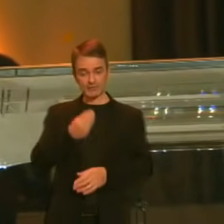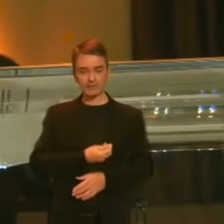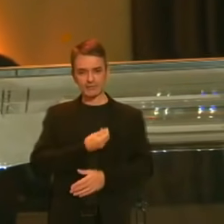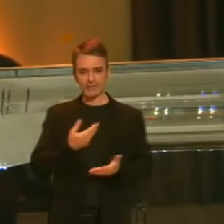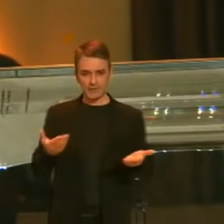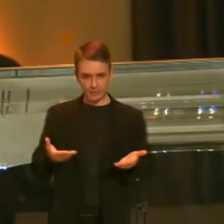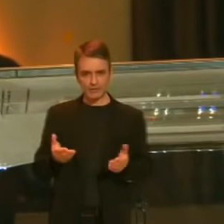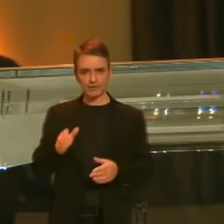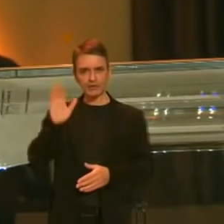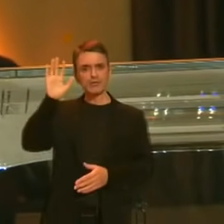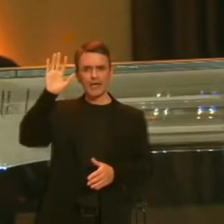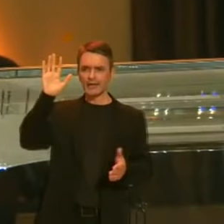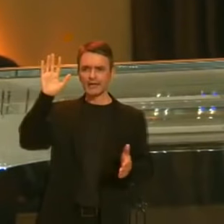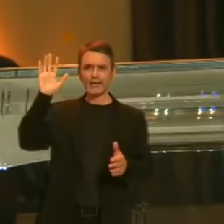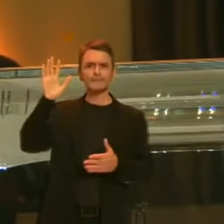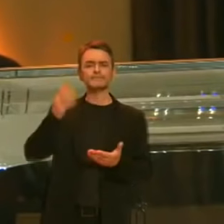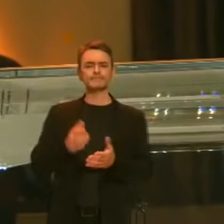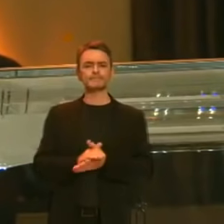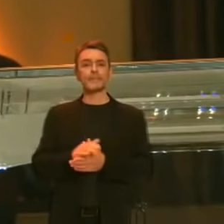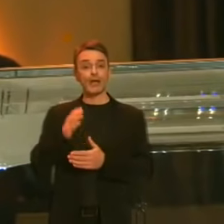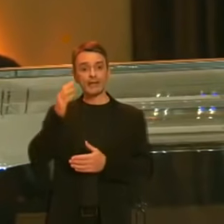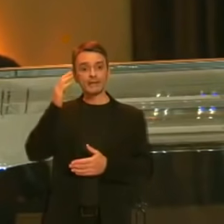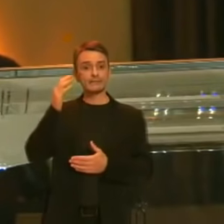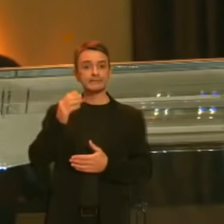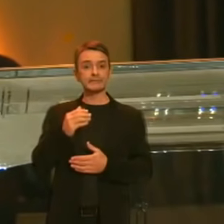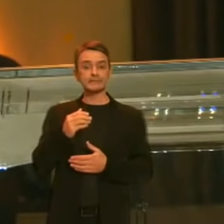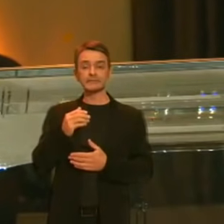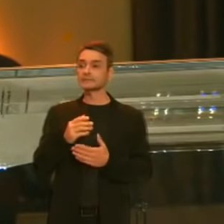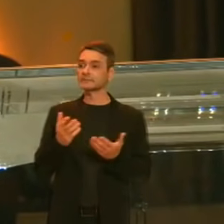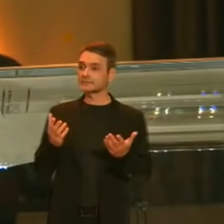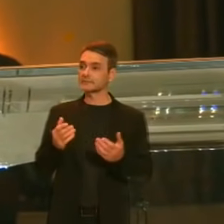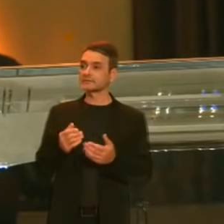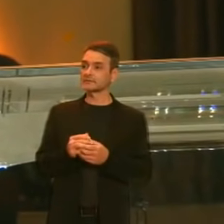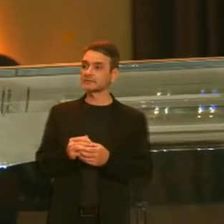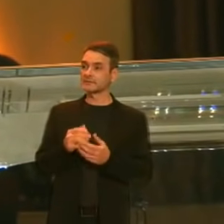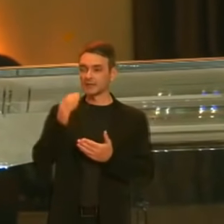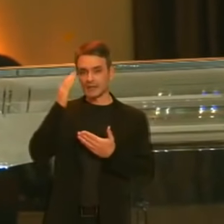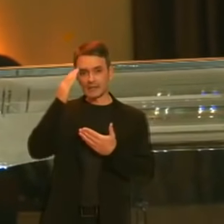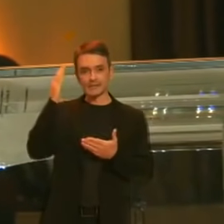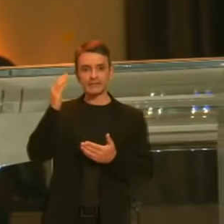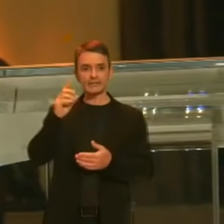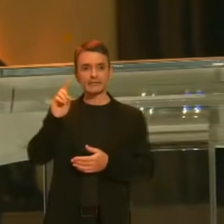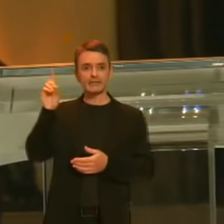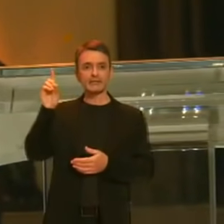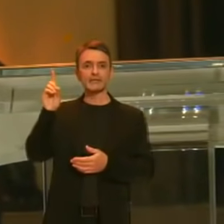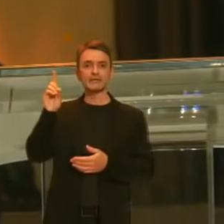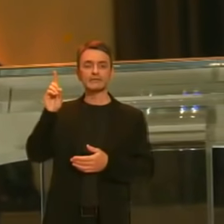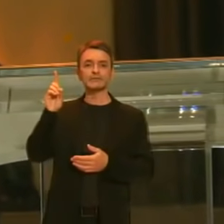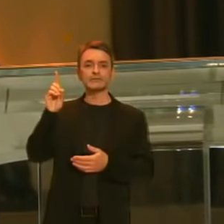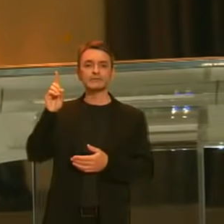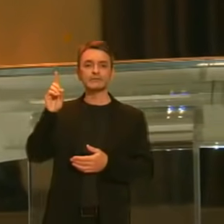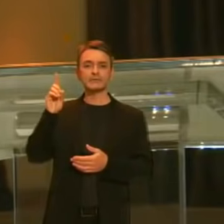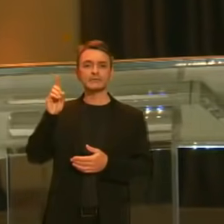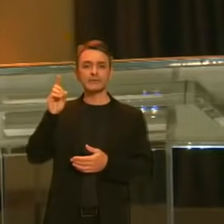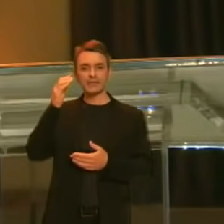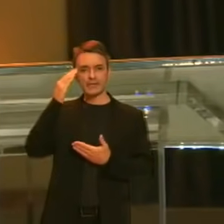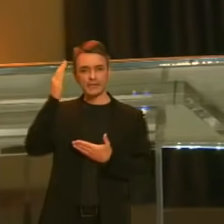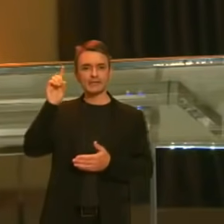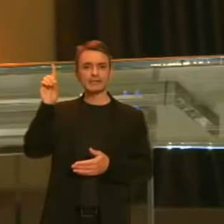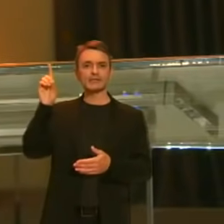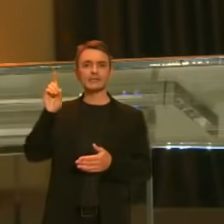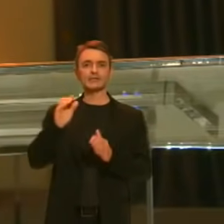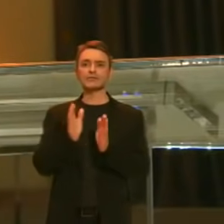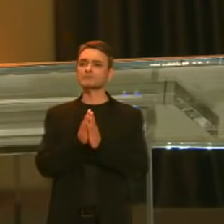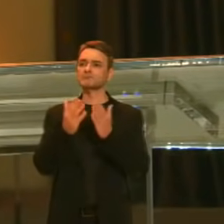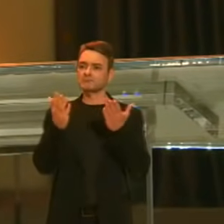comigo. Louvado seja Deus, graças a Deus, graças a Deus, graças a Deus, graças a Deus, graças a Deus. Várias pessoas, louvado seja